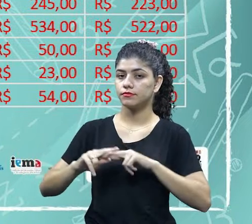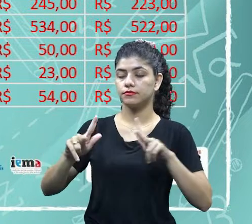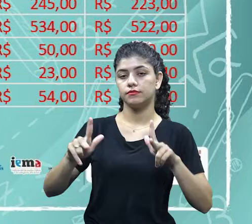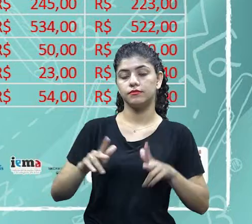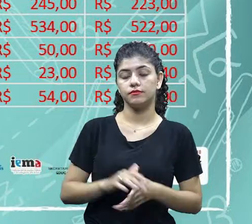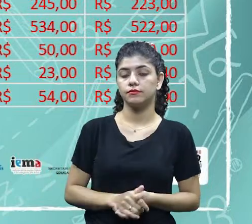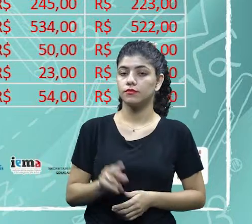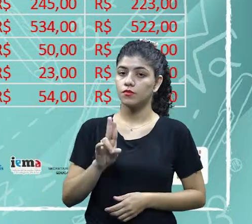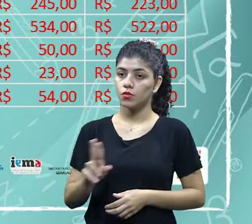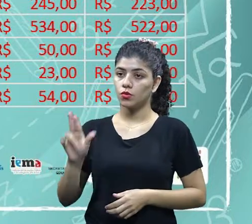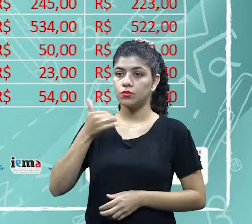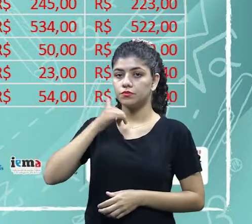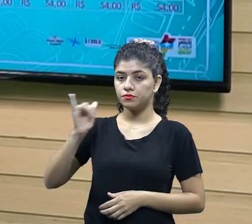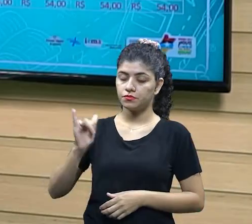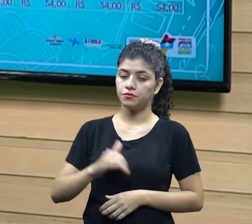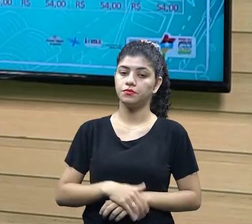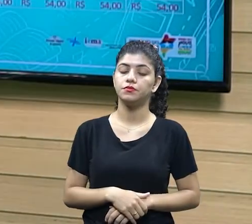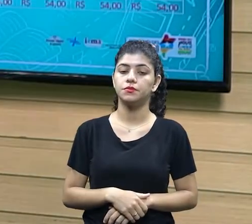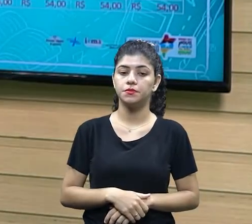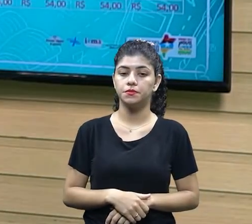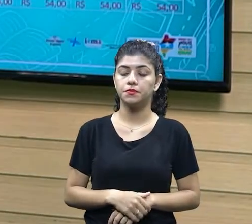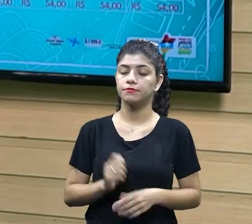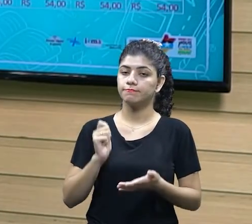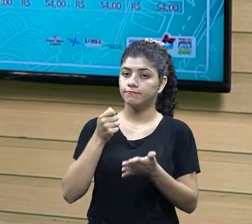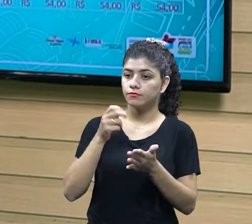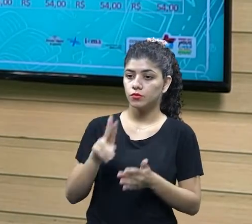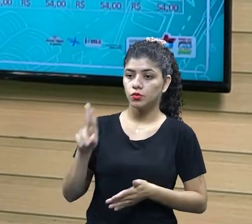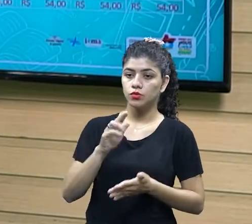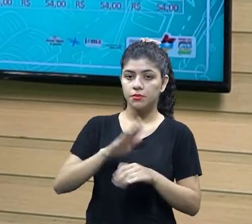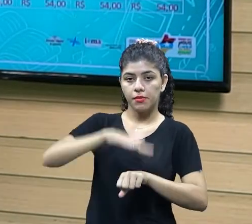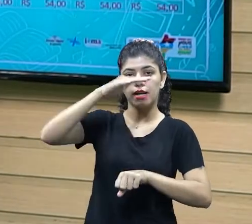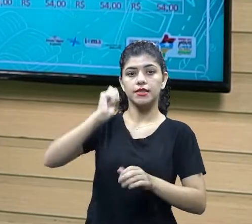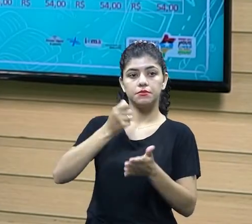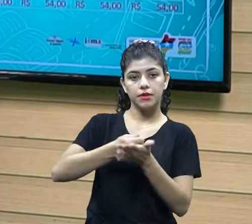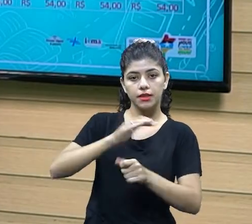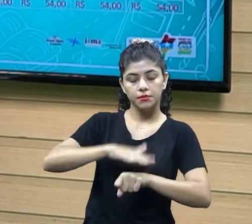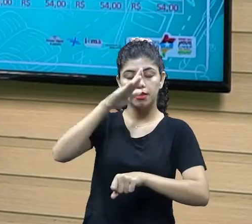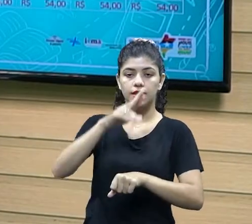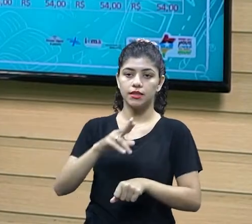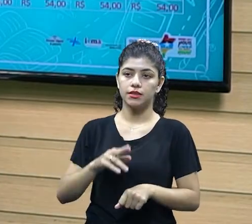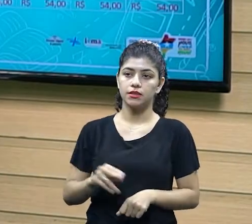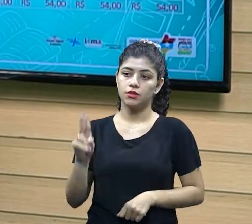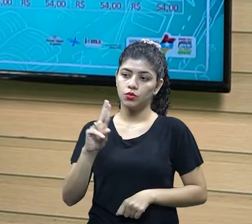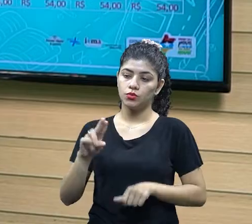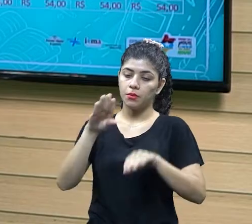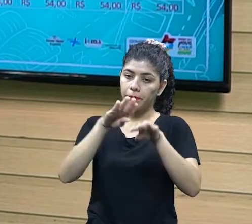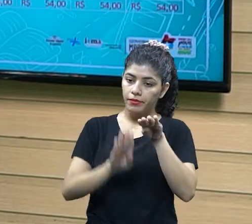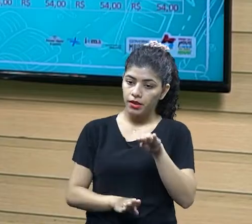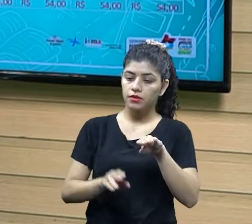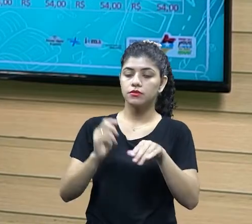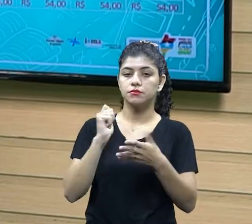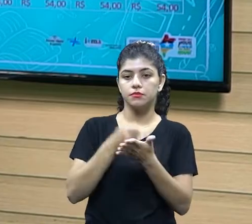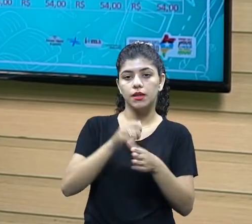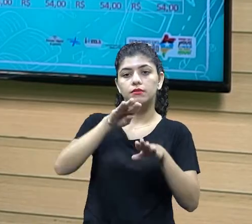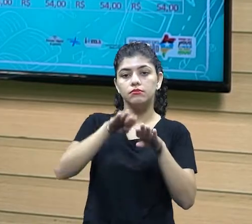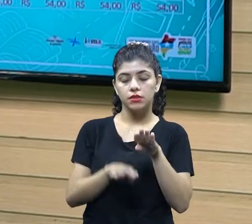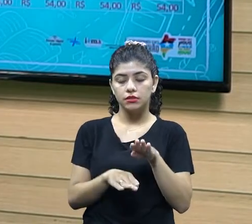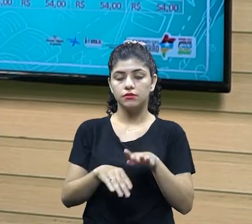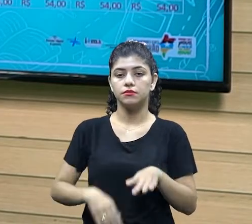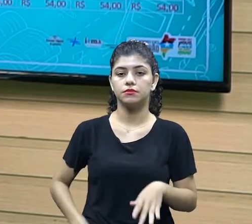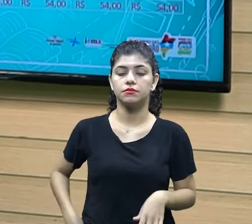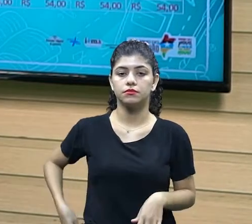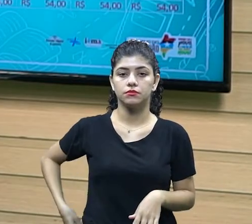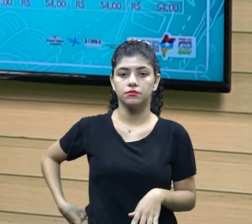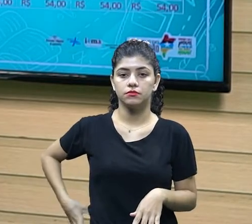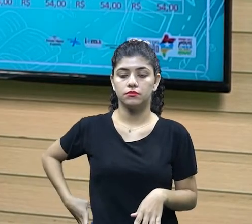da energia. Se você consome mais, você vai pagar mais. Se você consome menos, logo o valor vai variar para baixo e você vai pagar